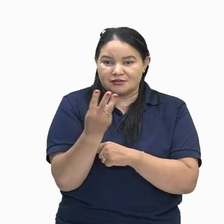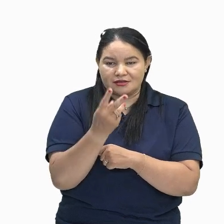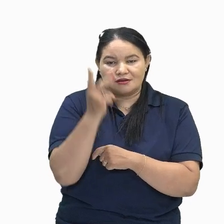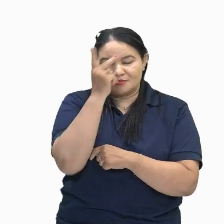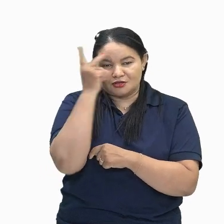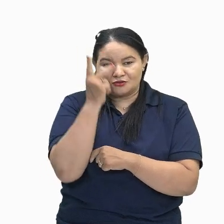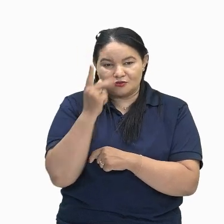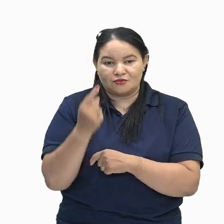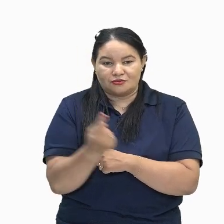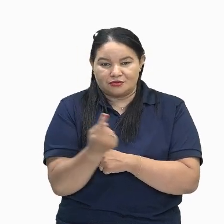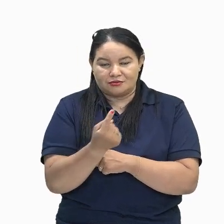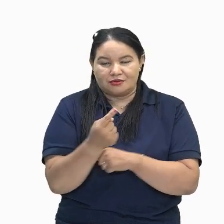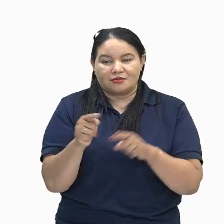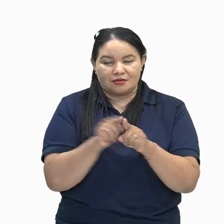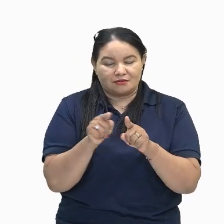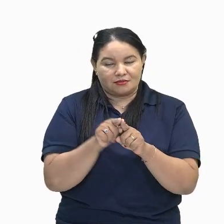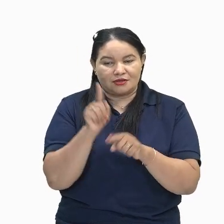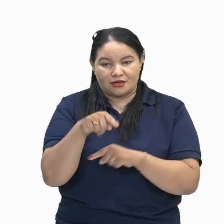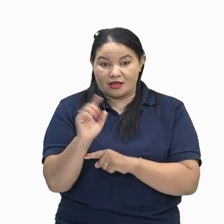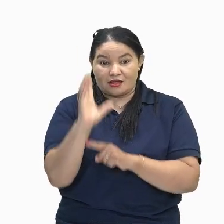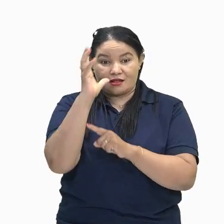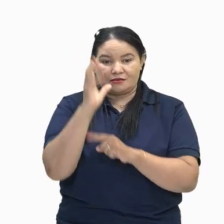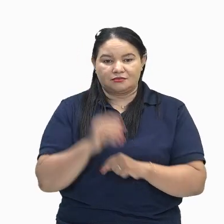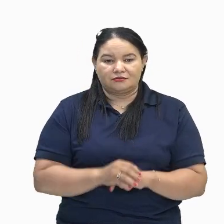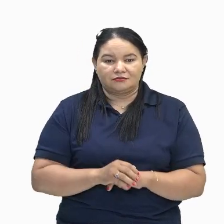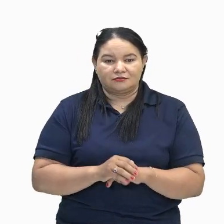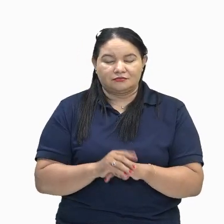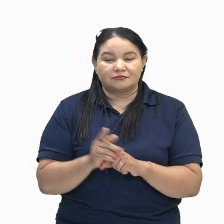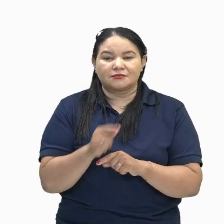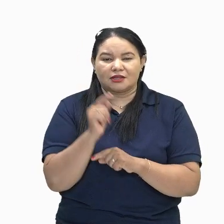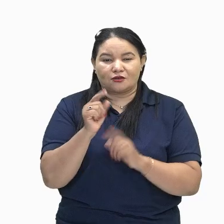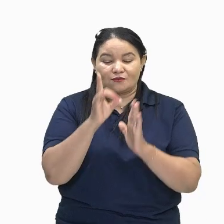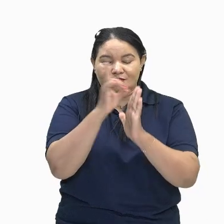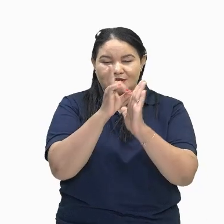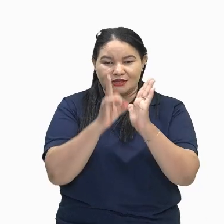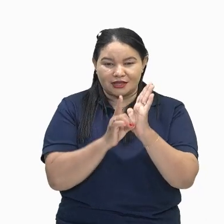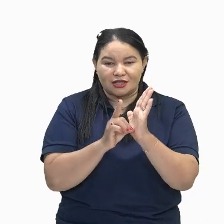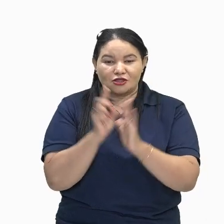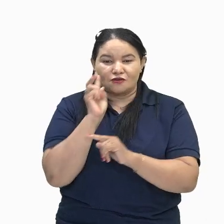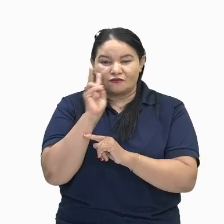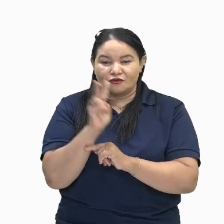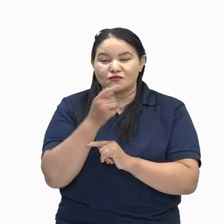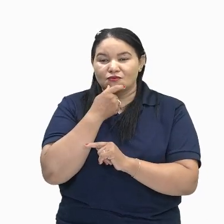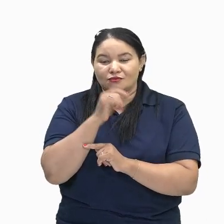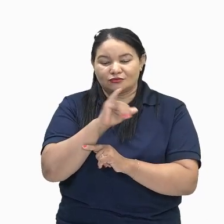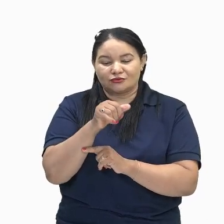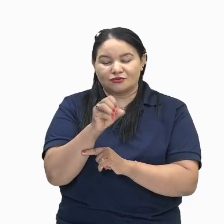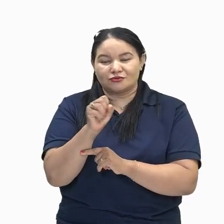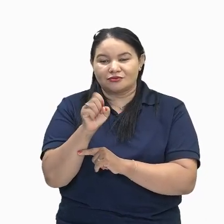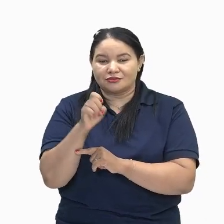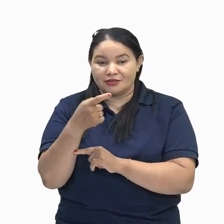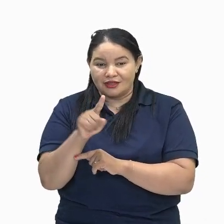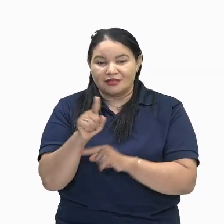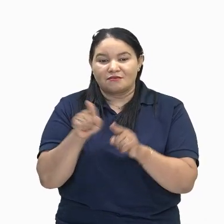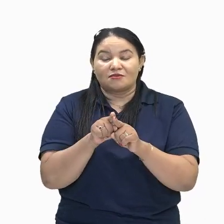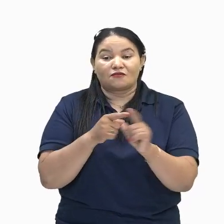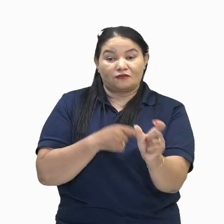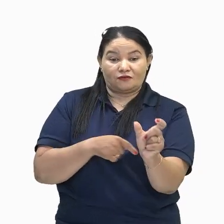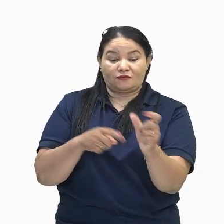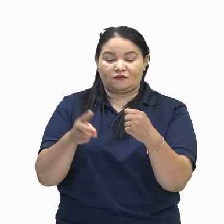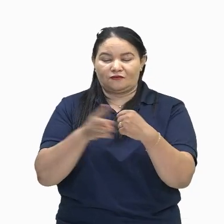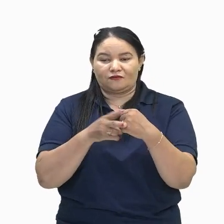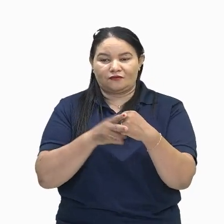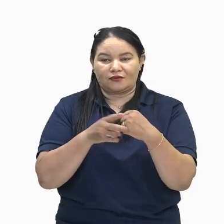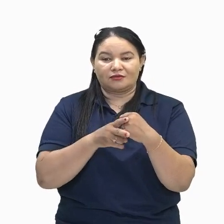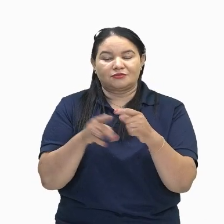tempo climático. Faz uma ideia que não, faz uma década que não vejo José. Observem, verbo